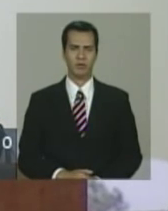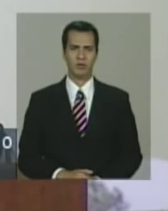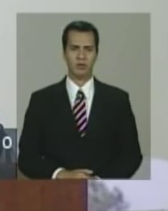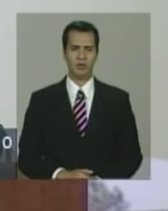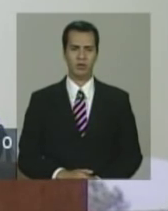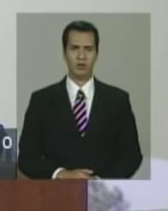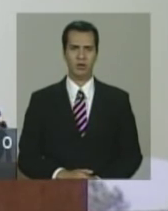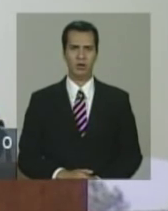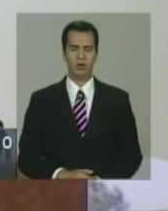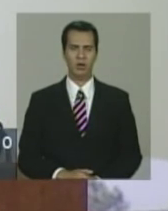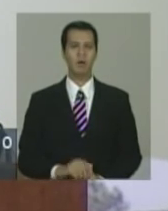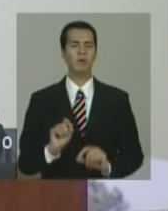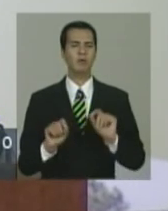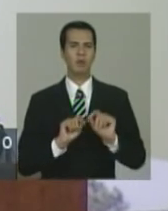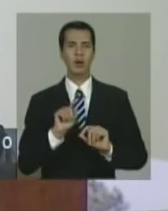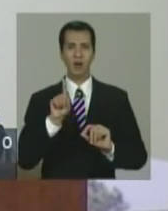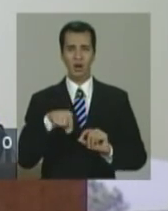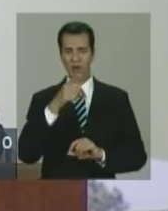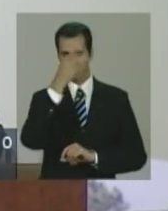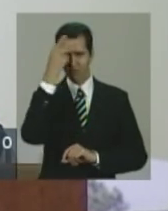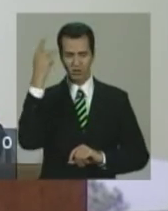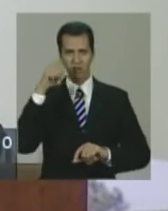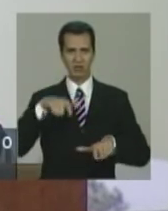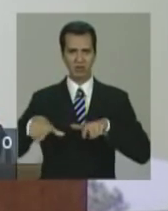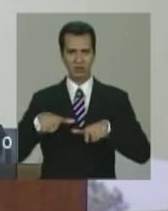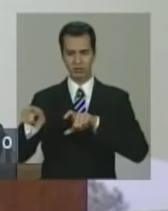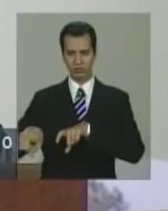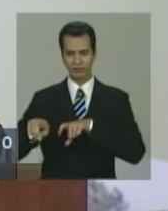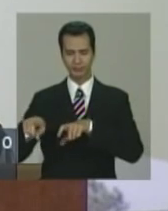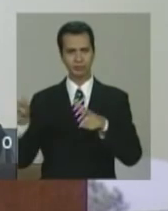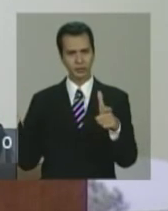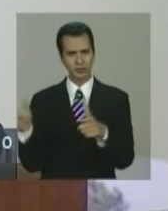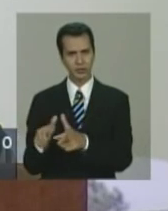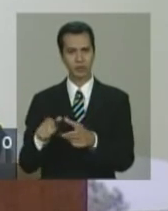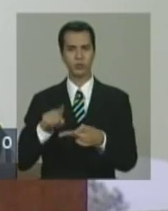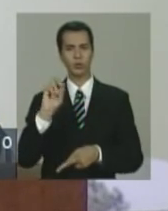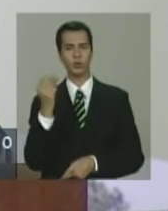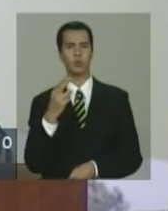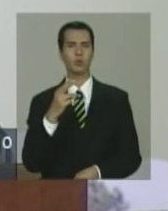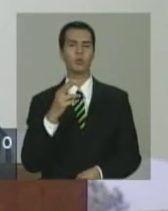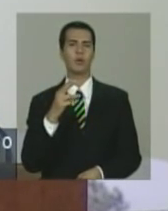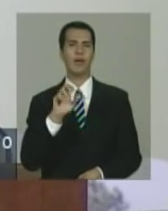de uma parte do pequeno agricultor ou daquele assentado da reforma agrária.